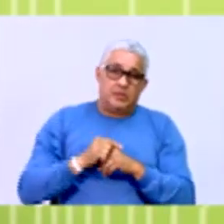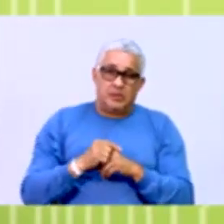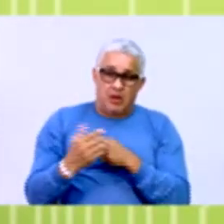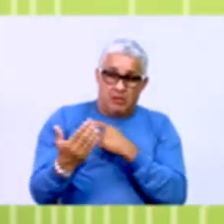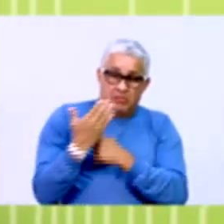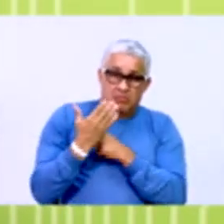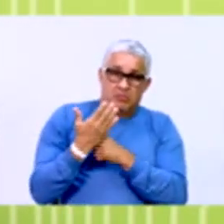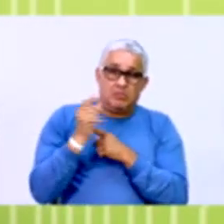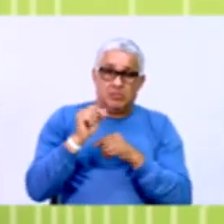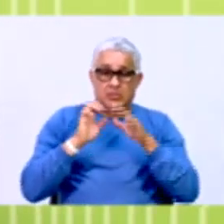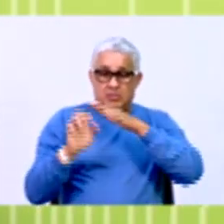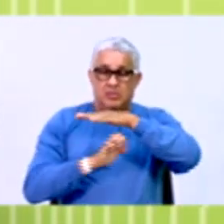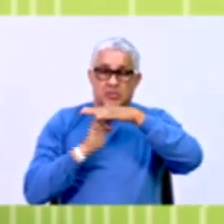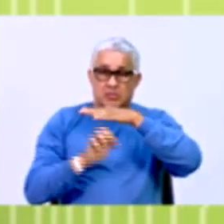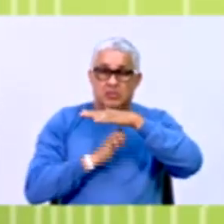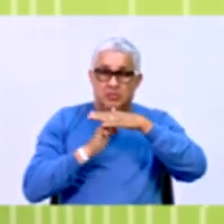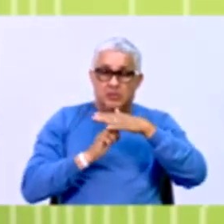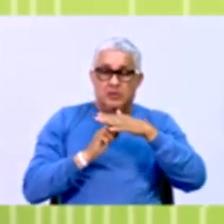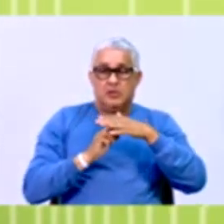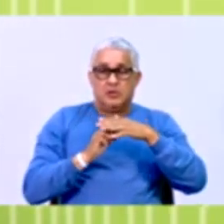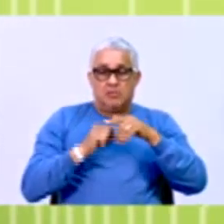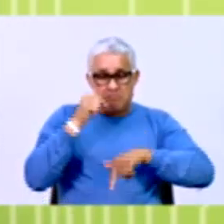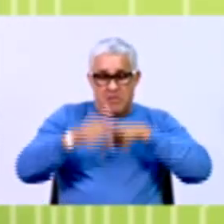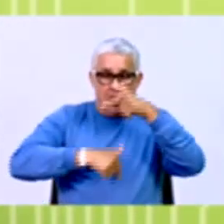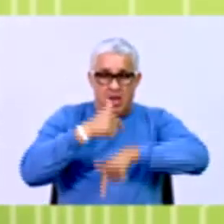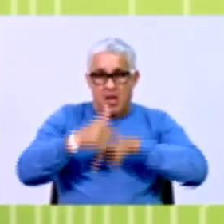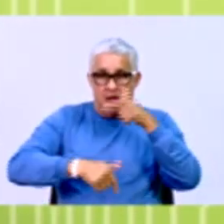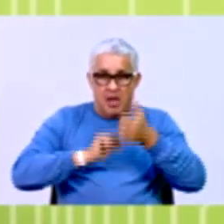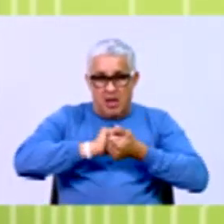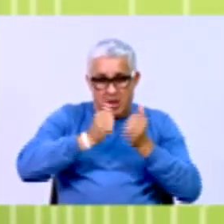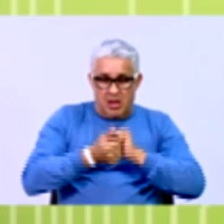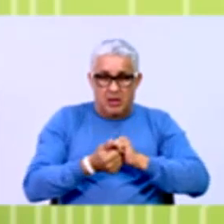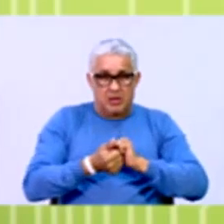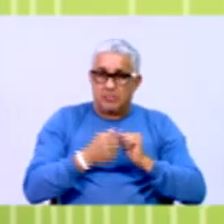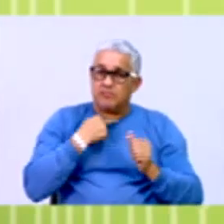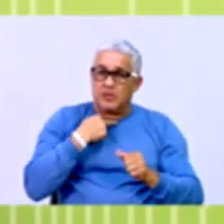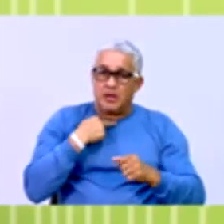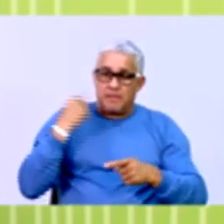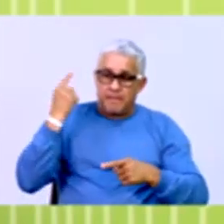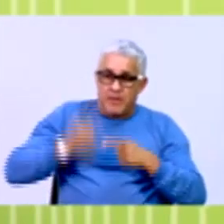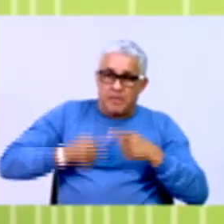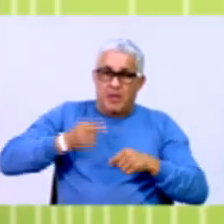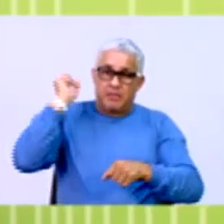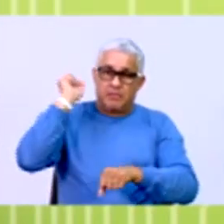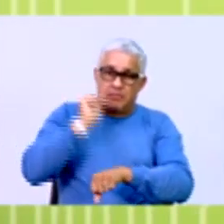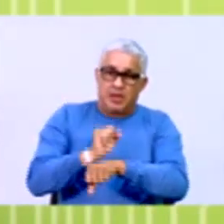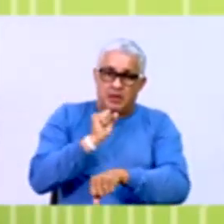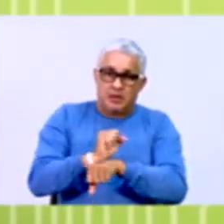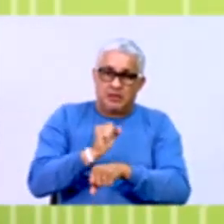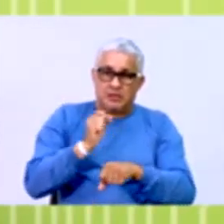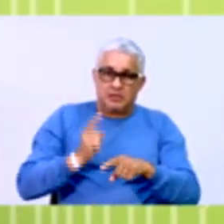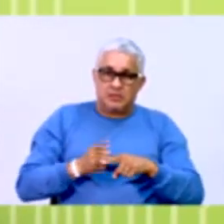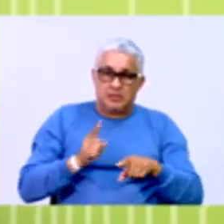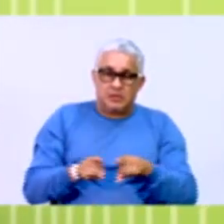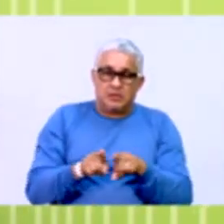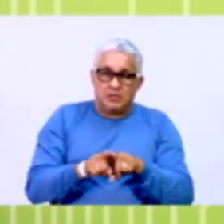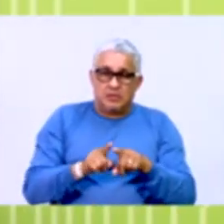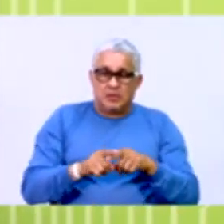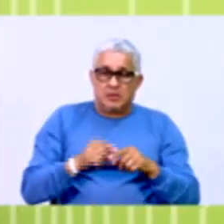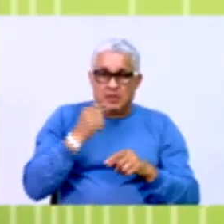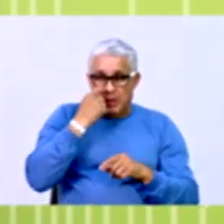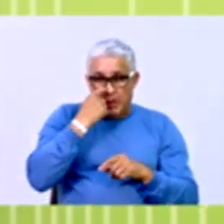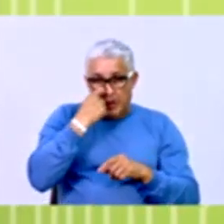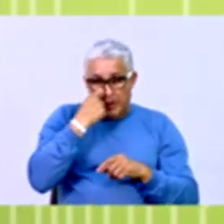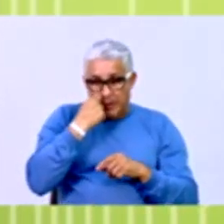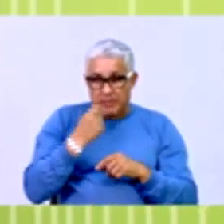para que a empresa ela funcione adequadamente, para que não haja uma interrupção nos negócios, e que a empresa gere os lucros e cumpra